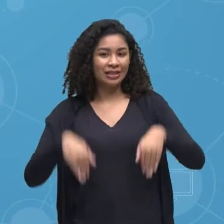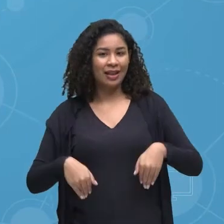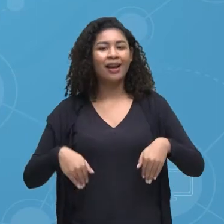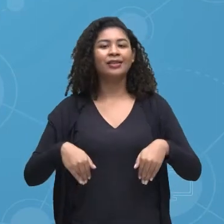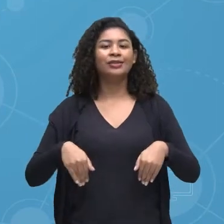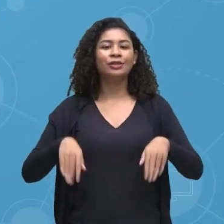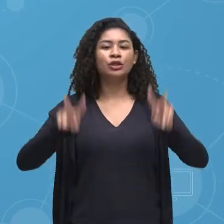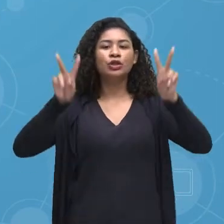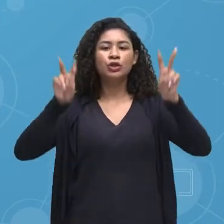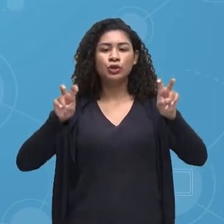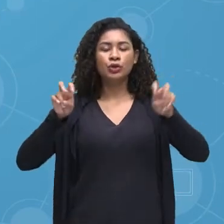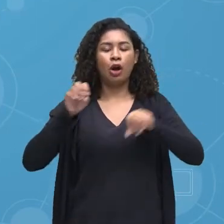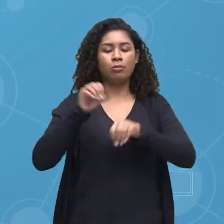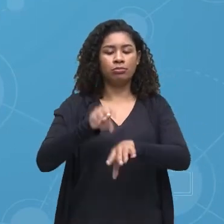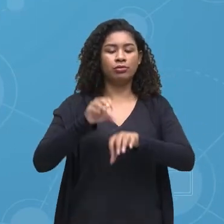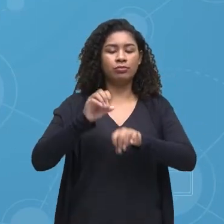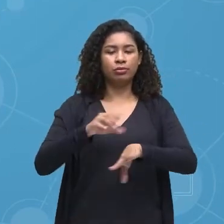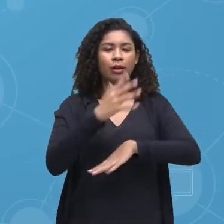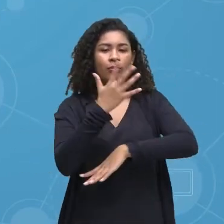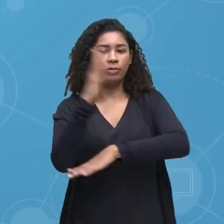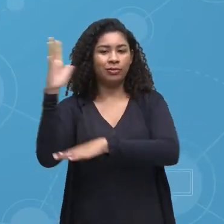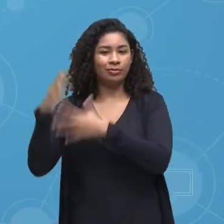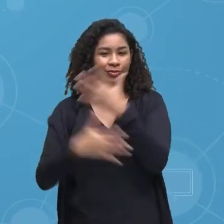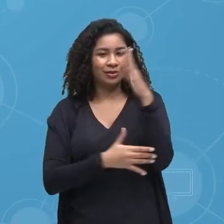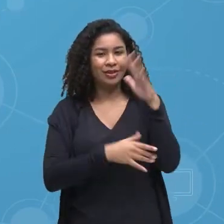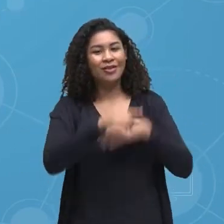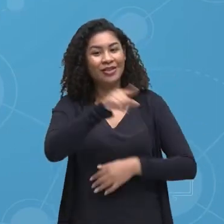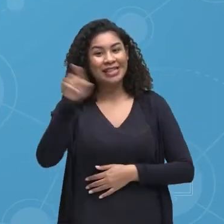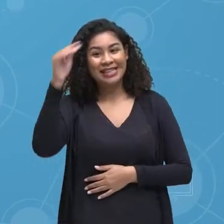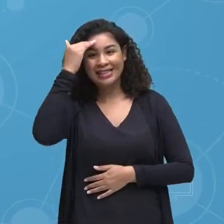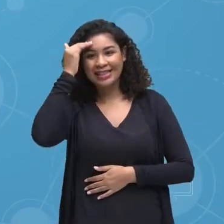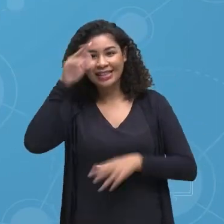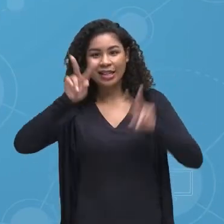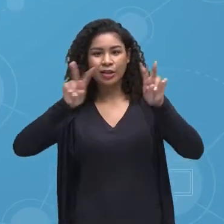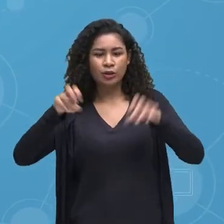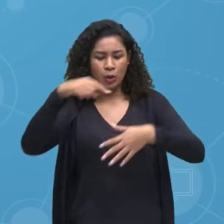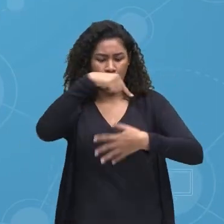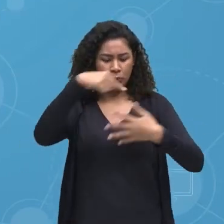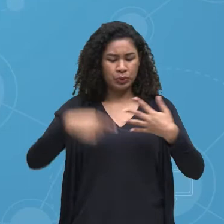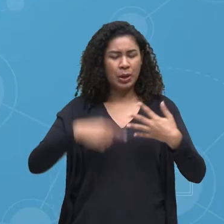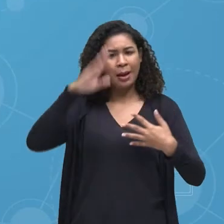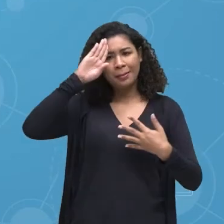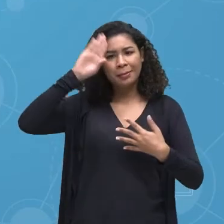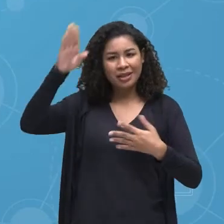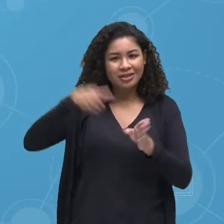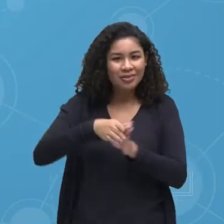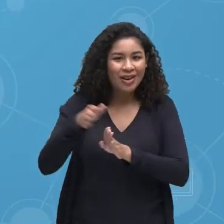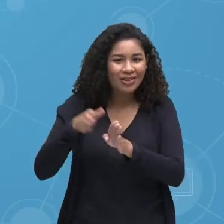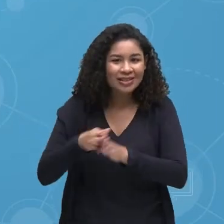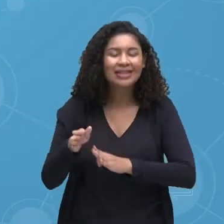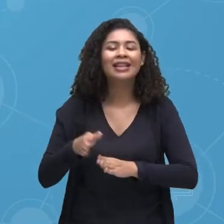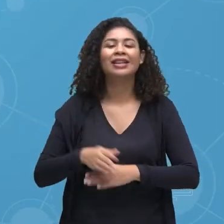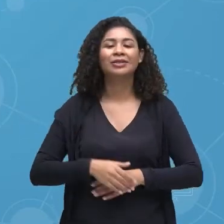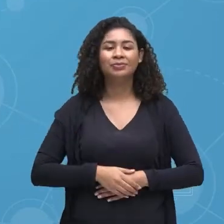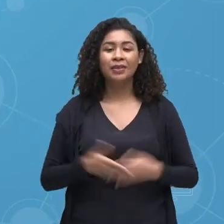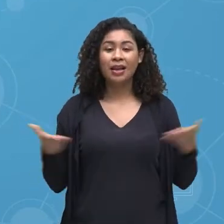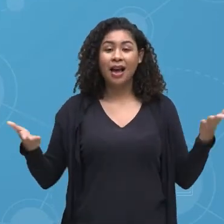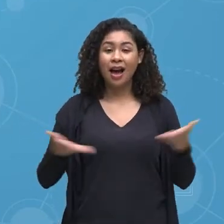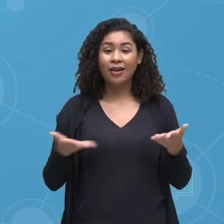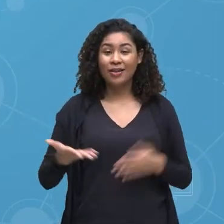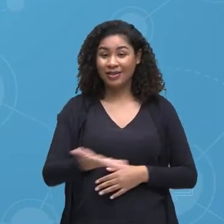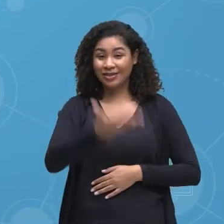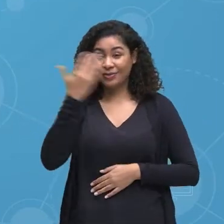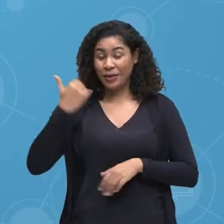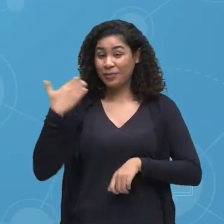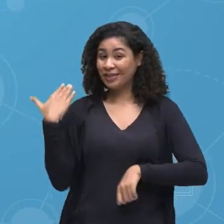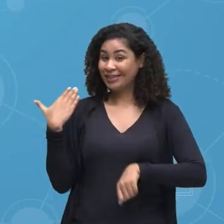educação ambiental. Vocês entenderam os 5 R's, compreenderam os conceitos de sustentabilidade e agora nós vamos testar